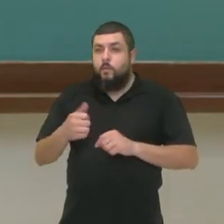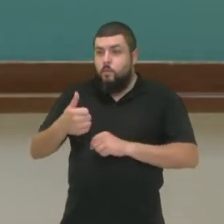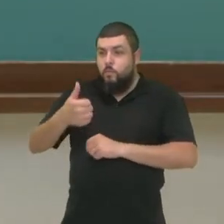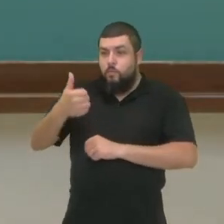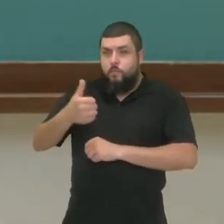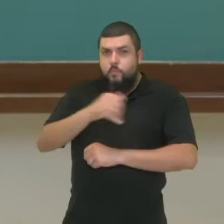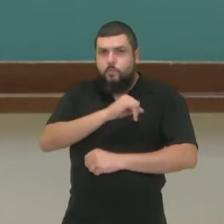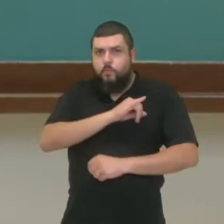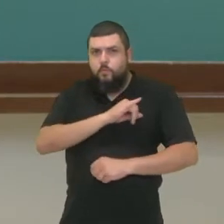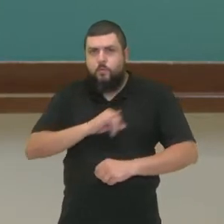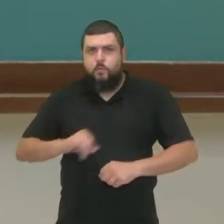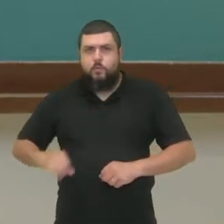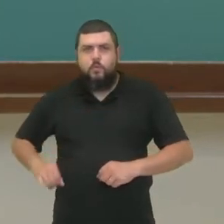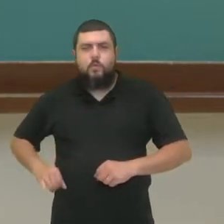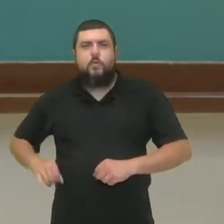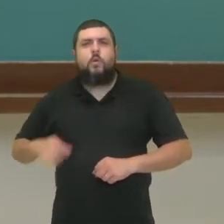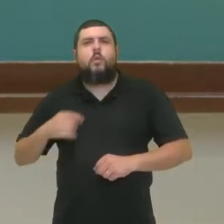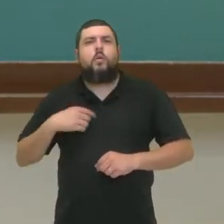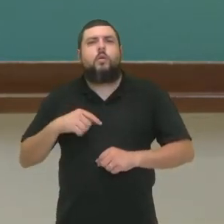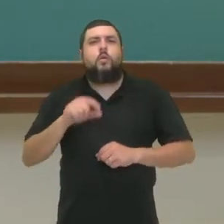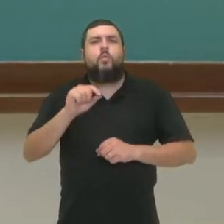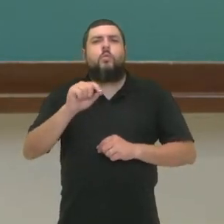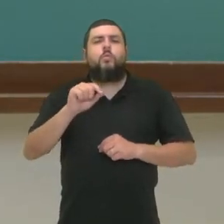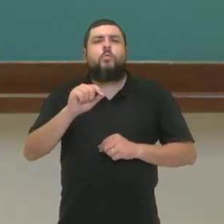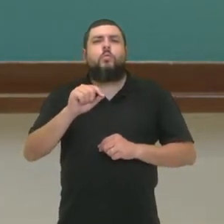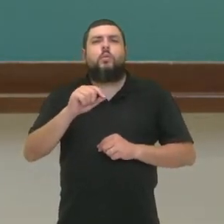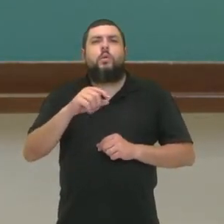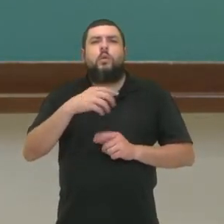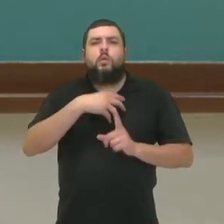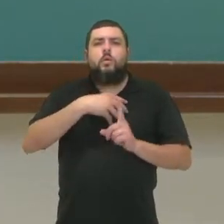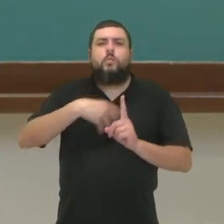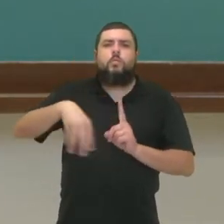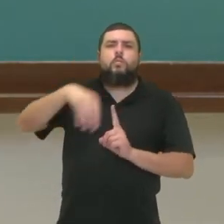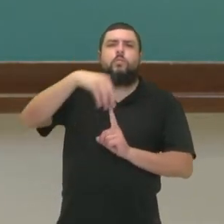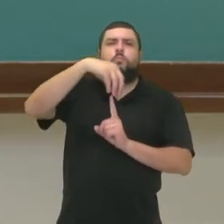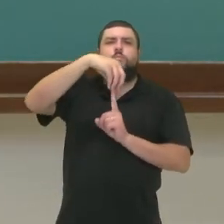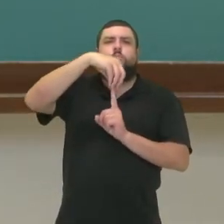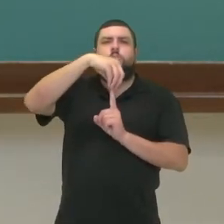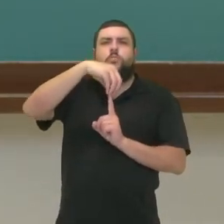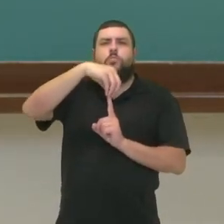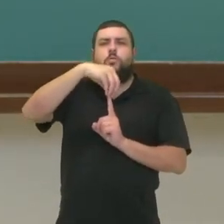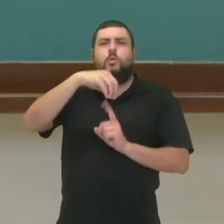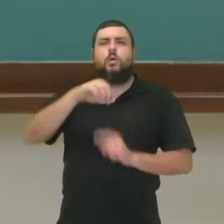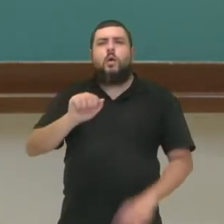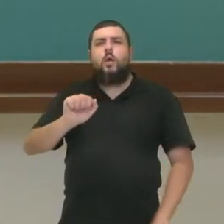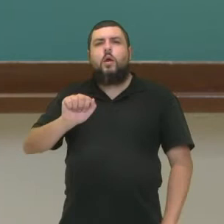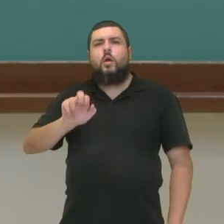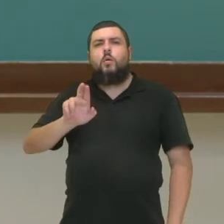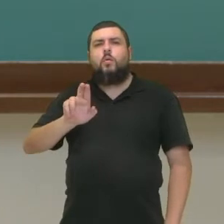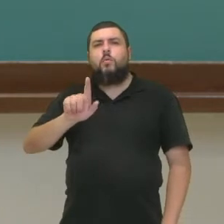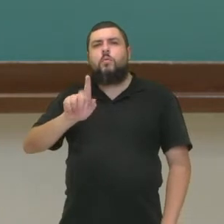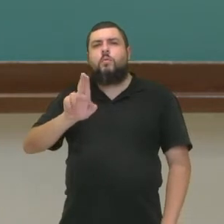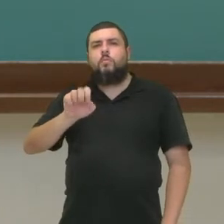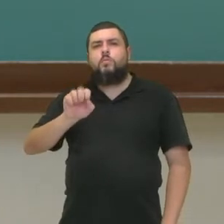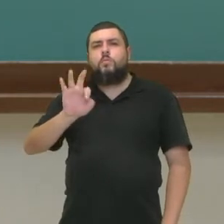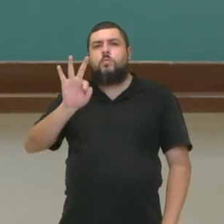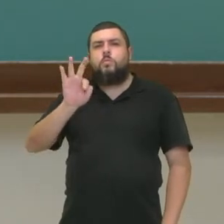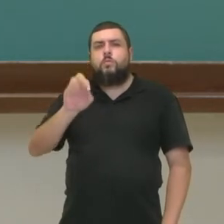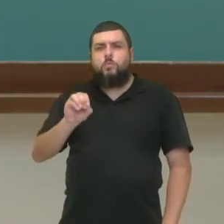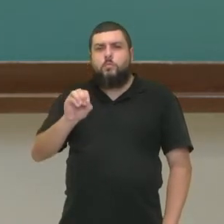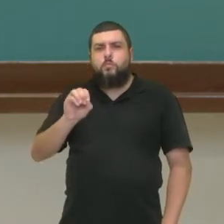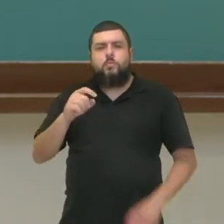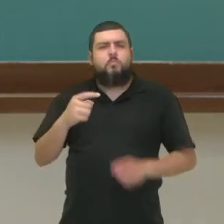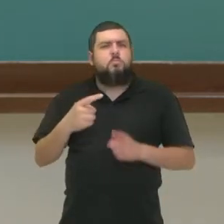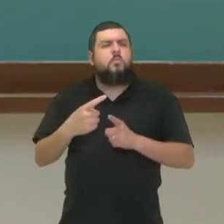criar um título chamado de Augusto, que significa divino em latim, dizendo que ele tinha um elo, uma ligação com os